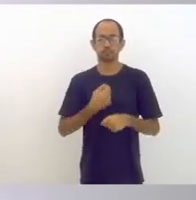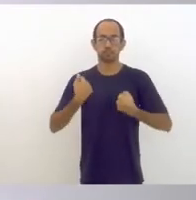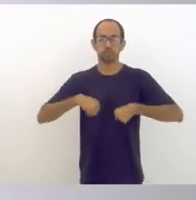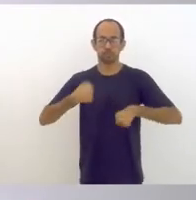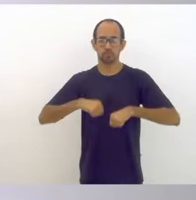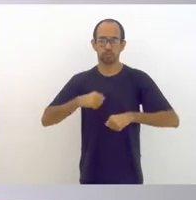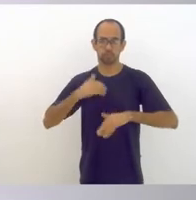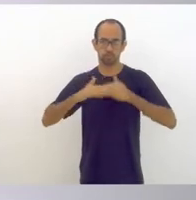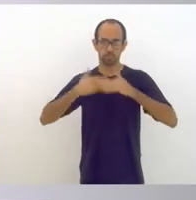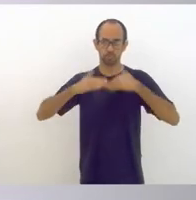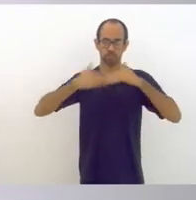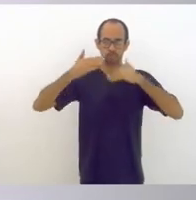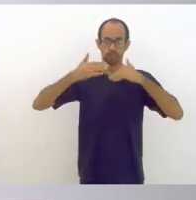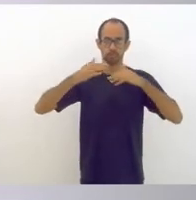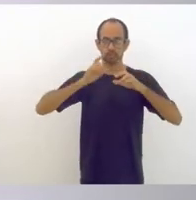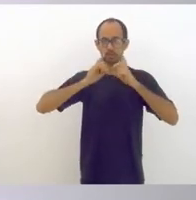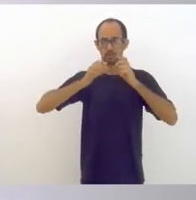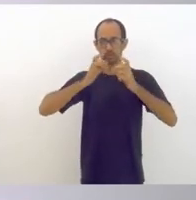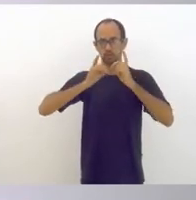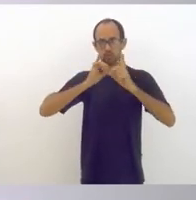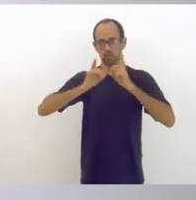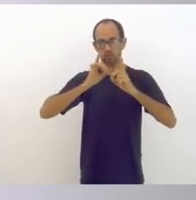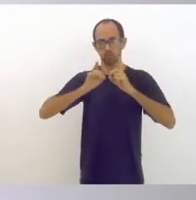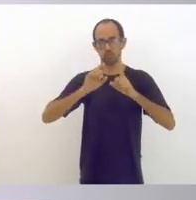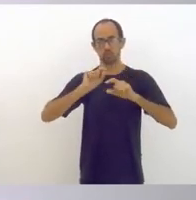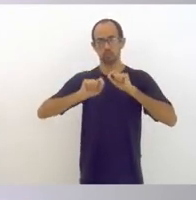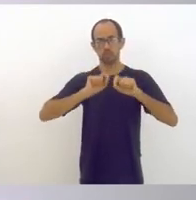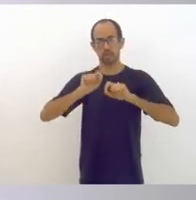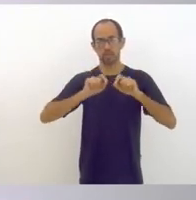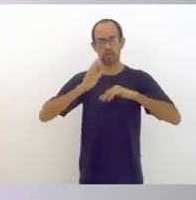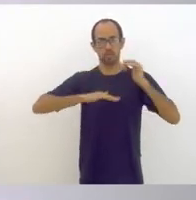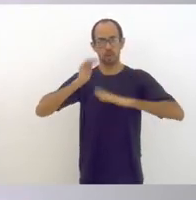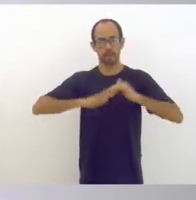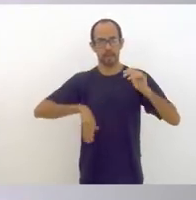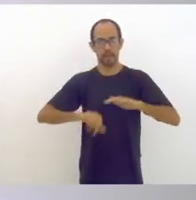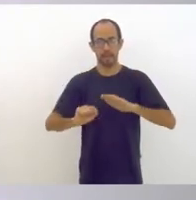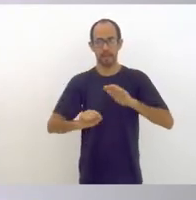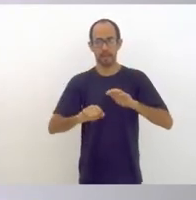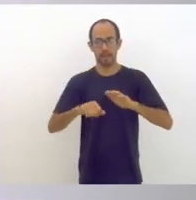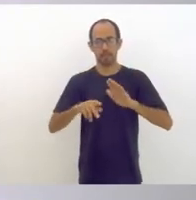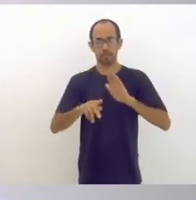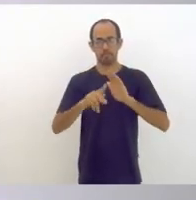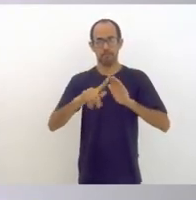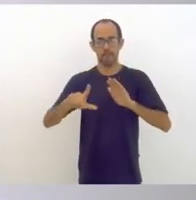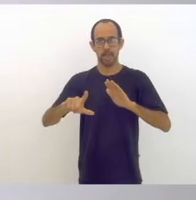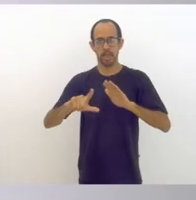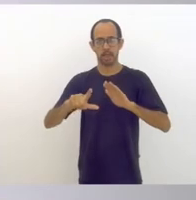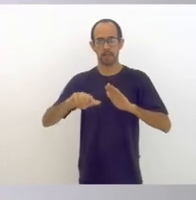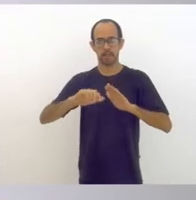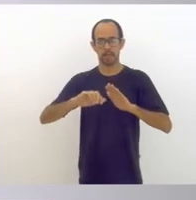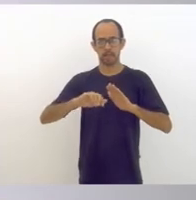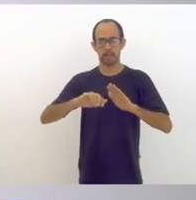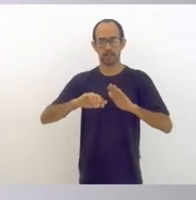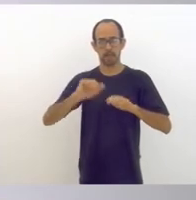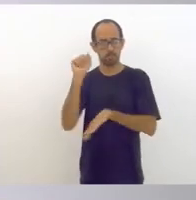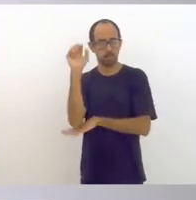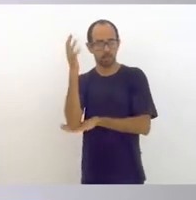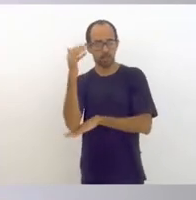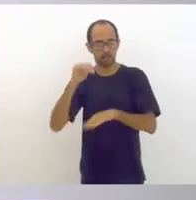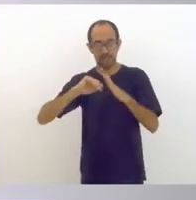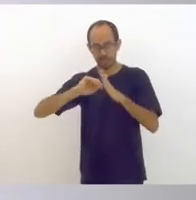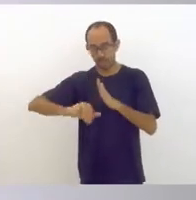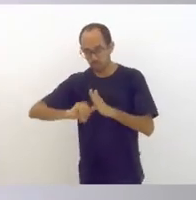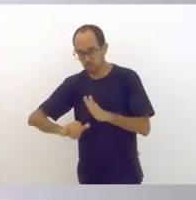a gente tem que avançar do discurso de qualquer projeto de lei que passa aqui ambiental. Ah, estão querendo tirar proteção ambiental. Vamos encarar o